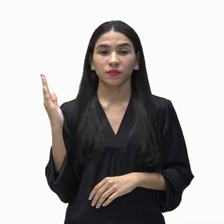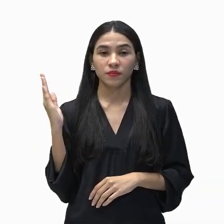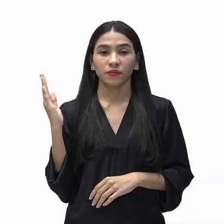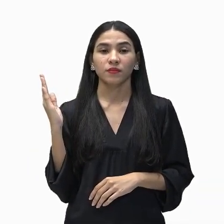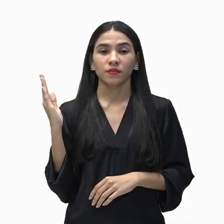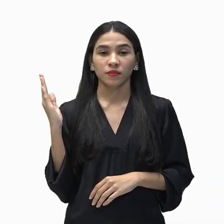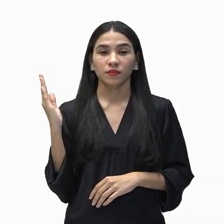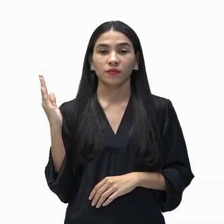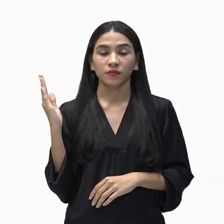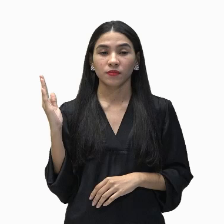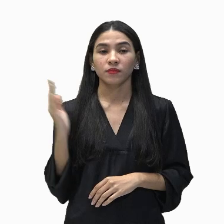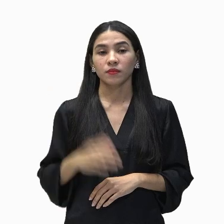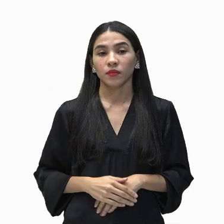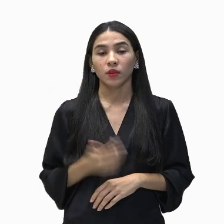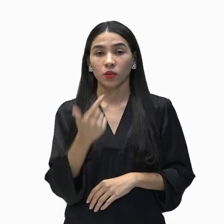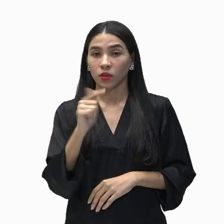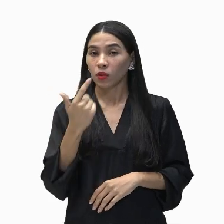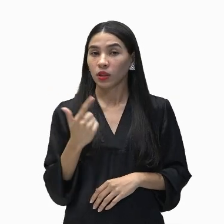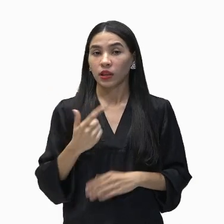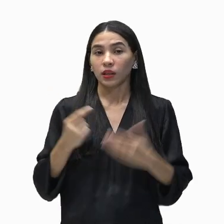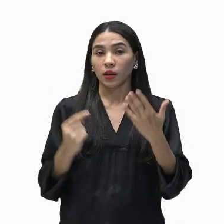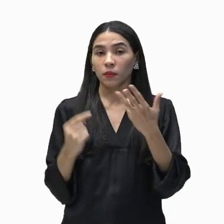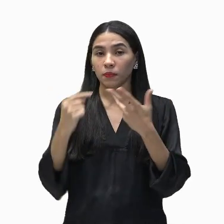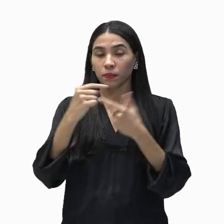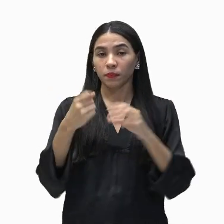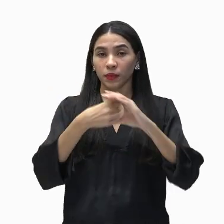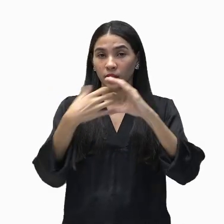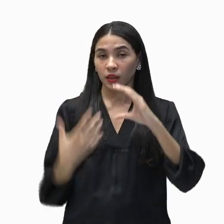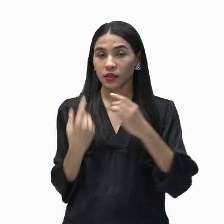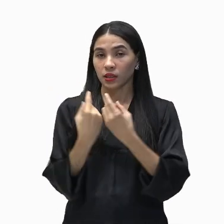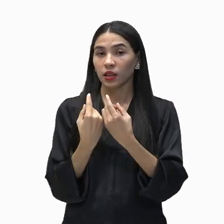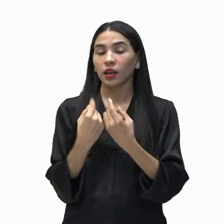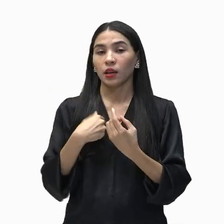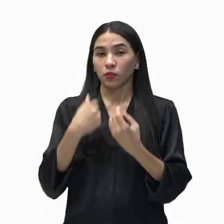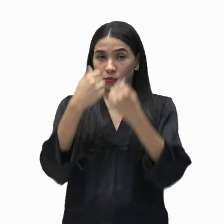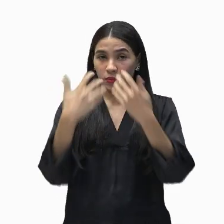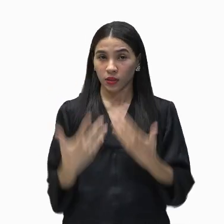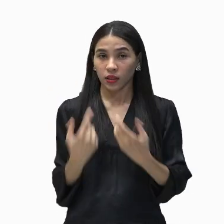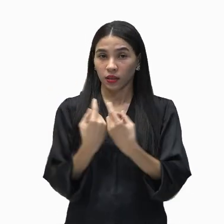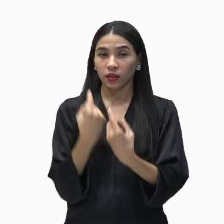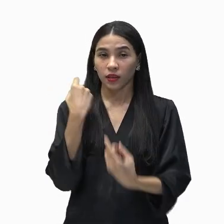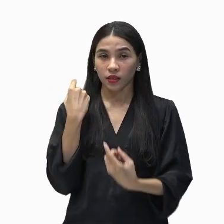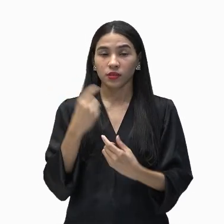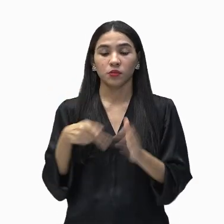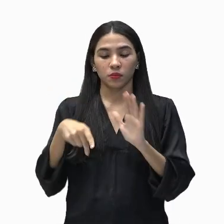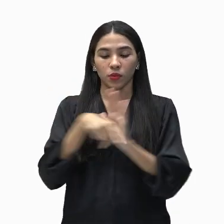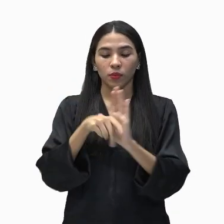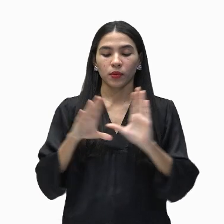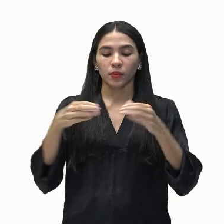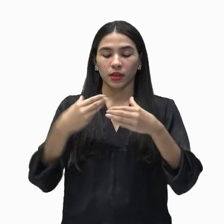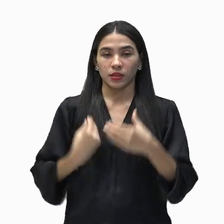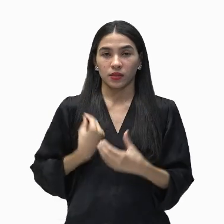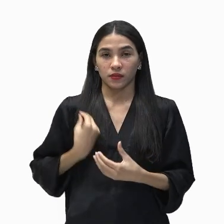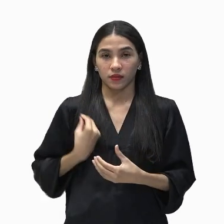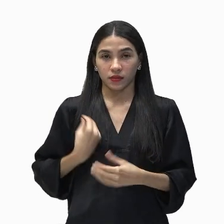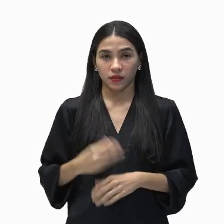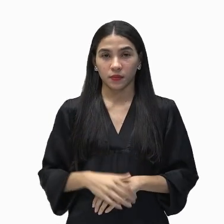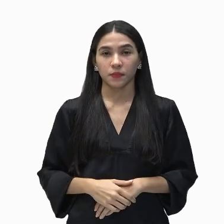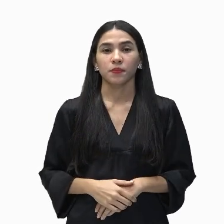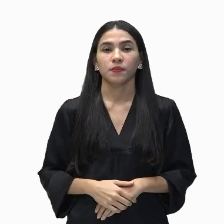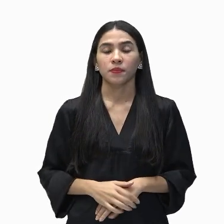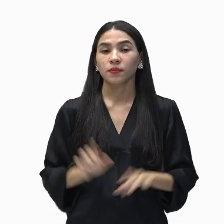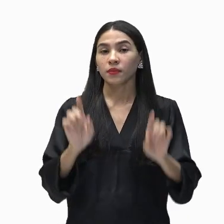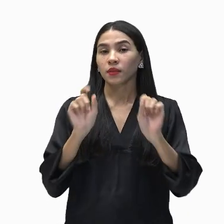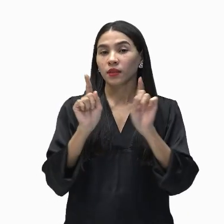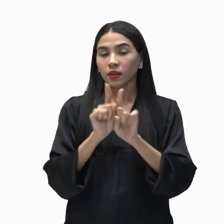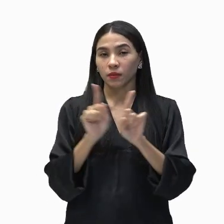não exibem essas características que eu falei para vocês anteriormente, que são próprias dos seres vivos. Ele pode